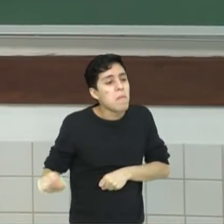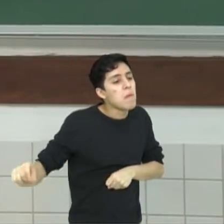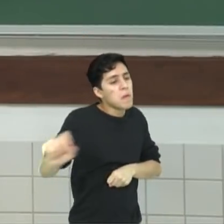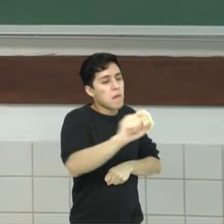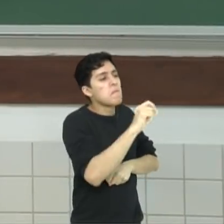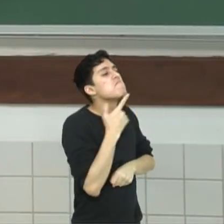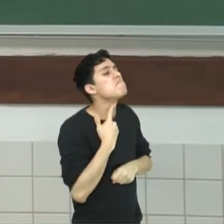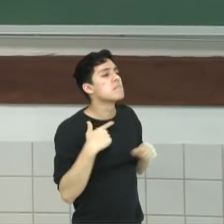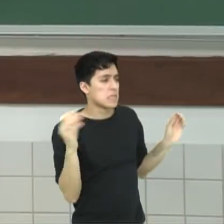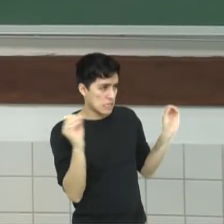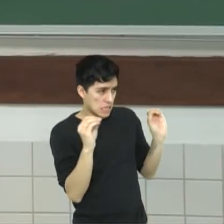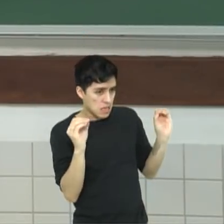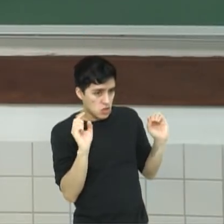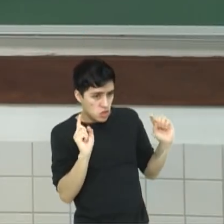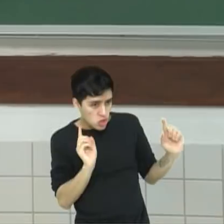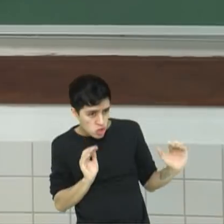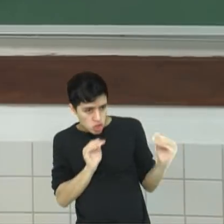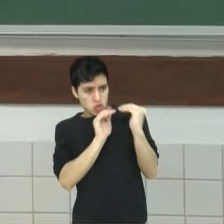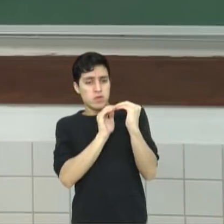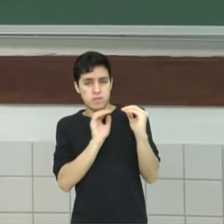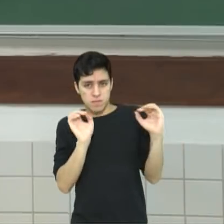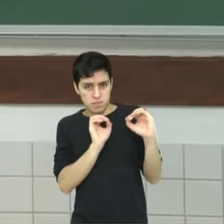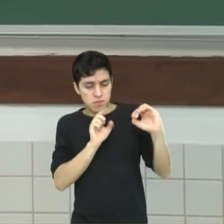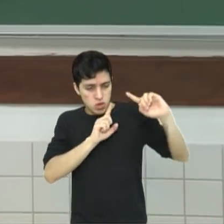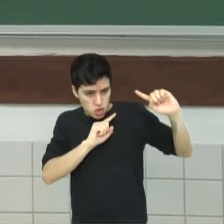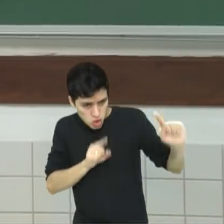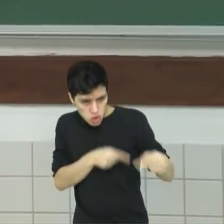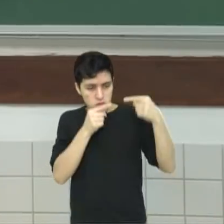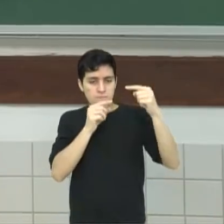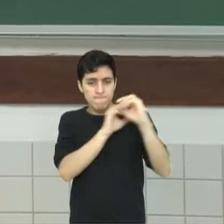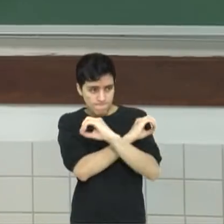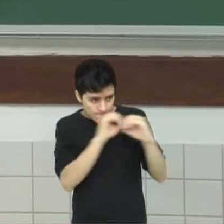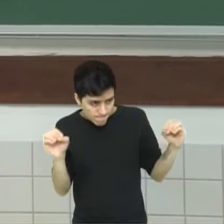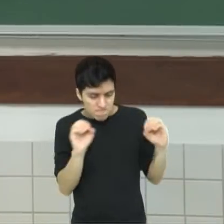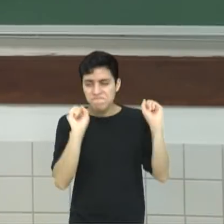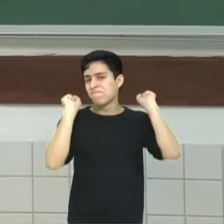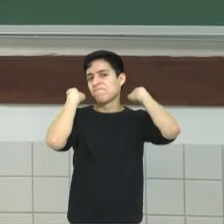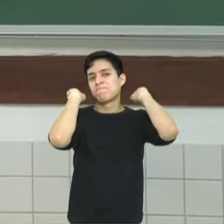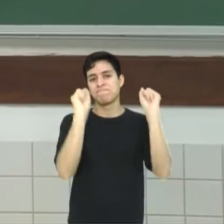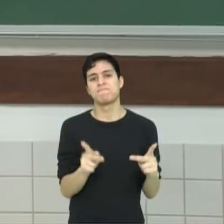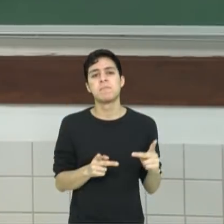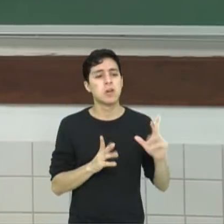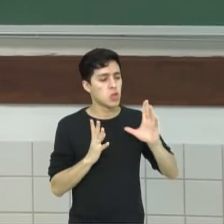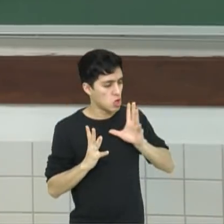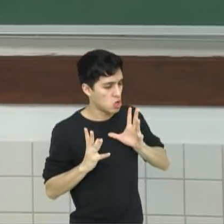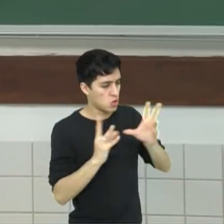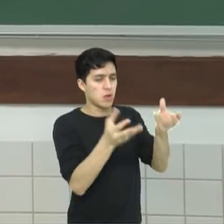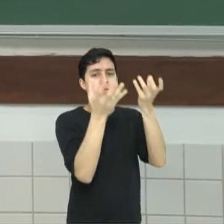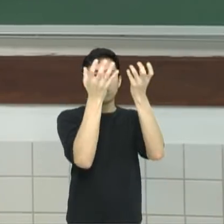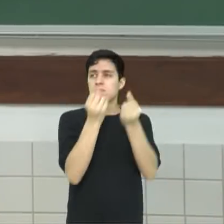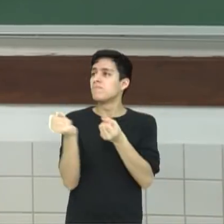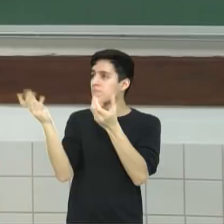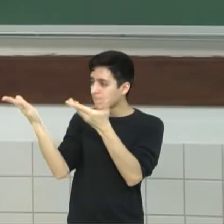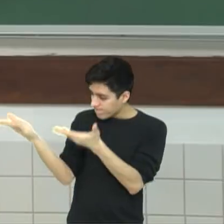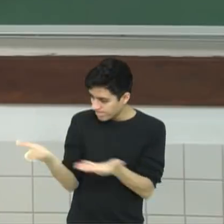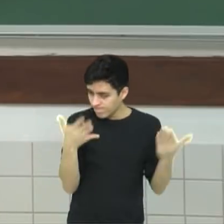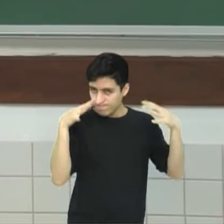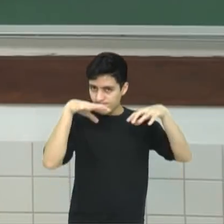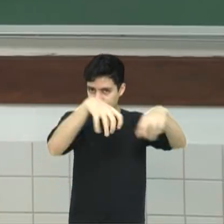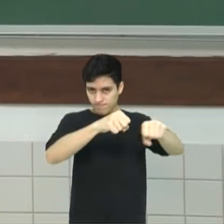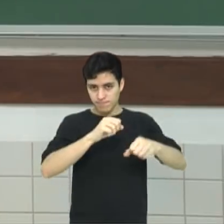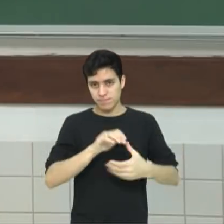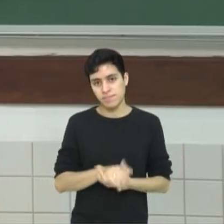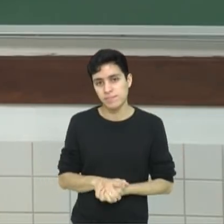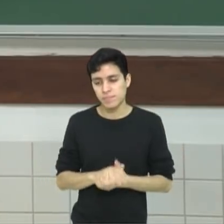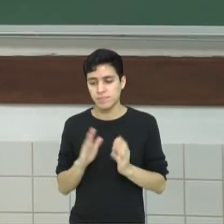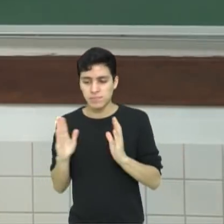outro país contestasse a decisão, o seu interesse internacional, as outras potências simplesmente aceitariam. É claro